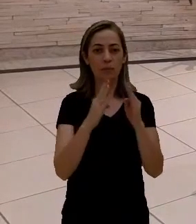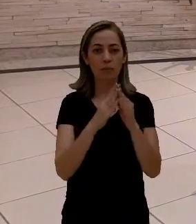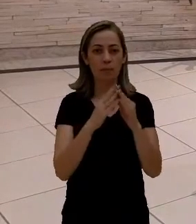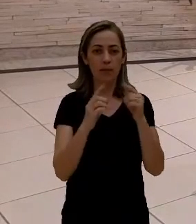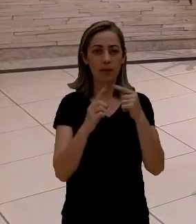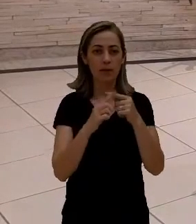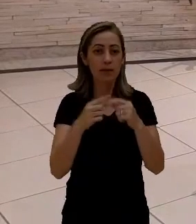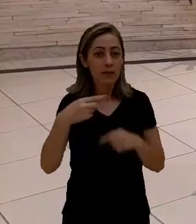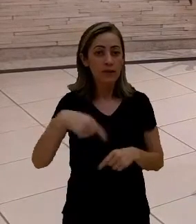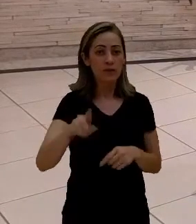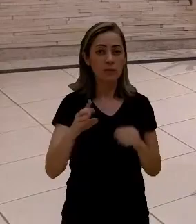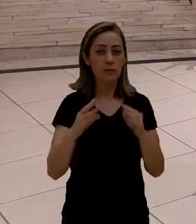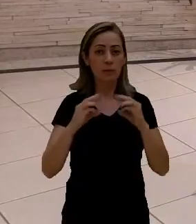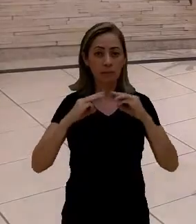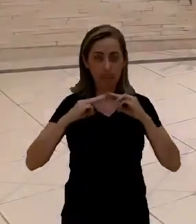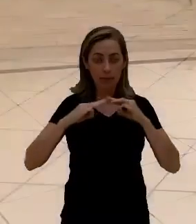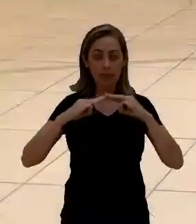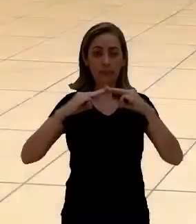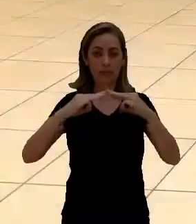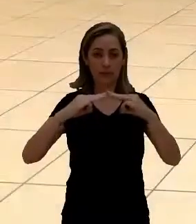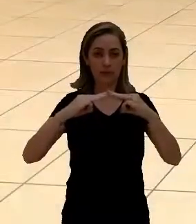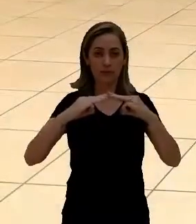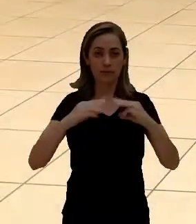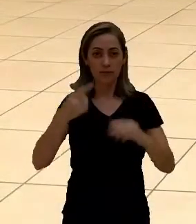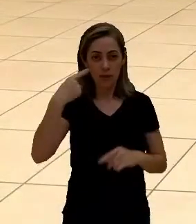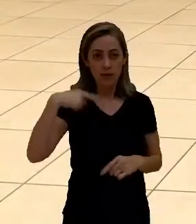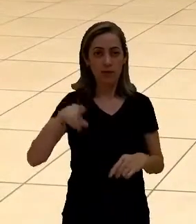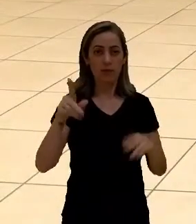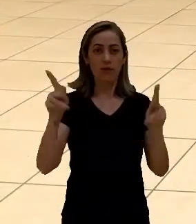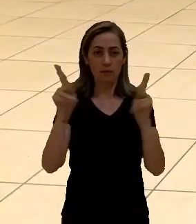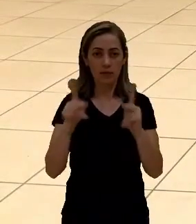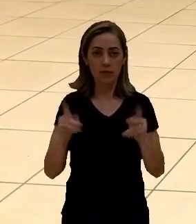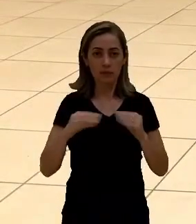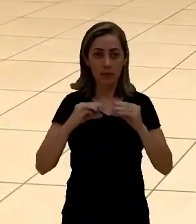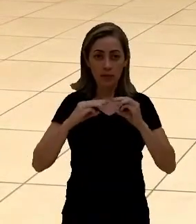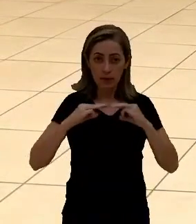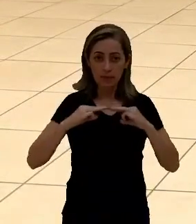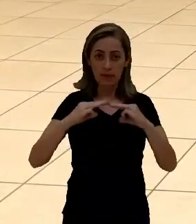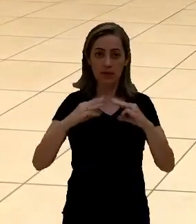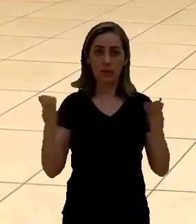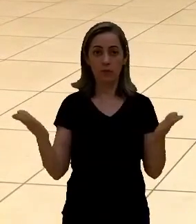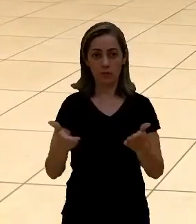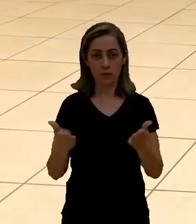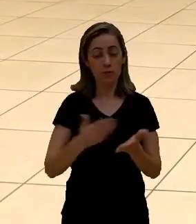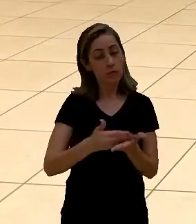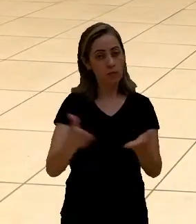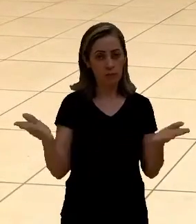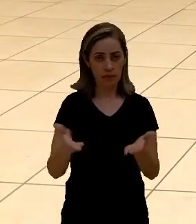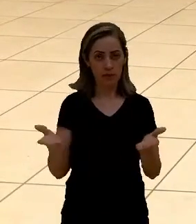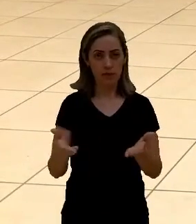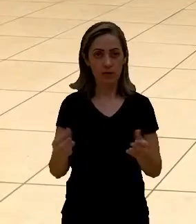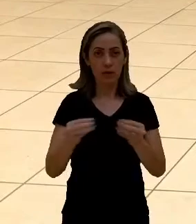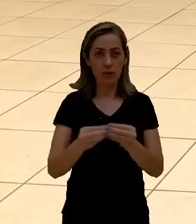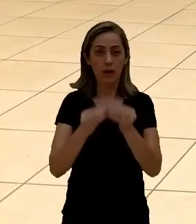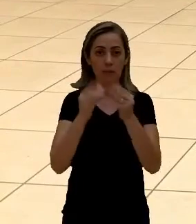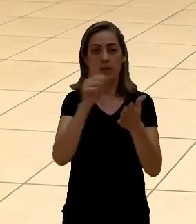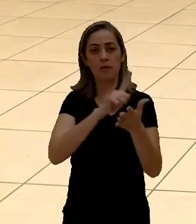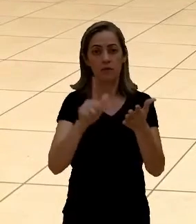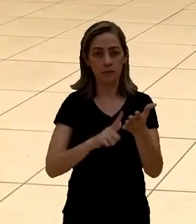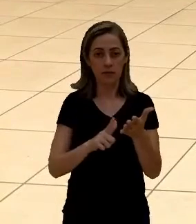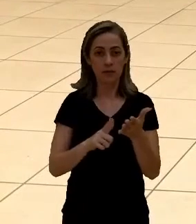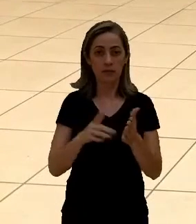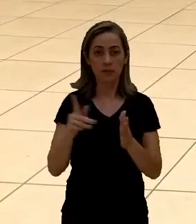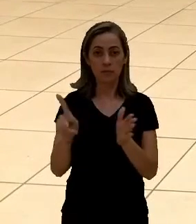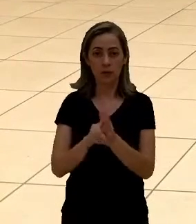para a Missão Ide em paz porque a missão começa né então a missa liturgicamente falando